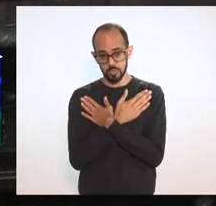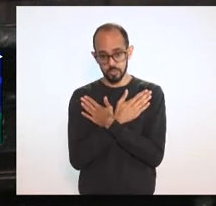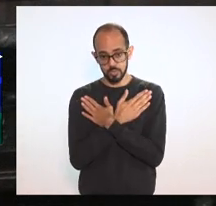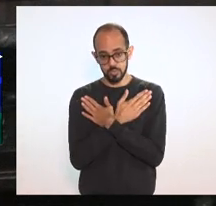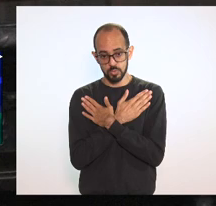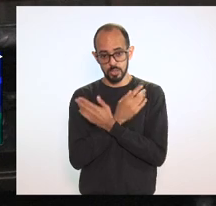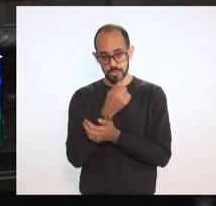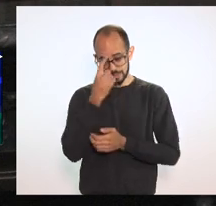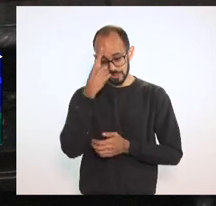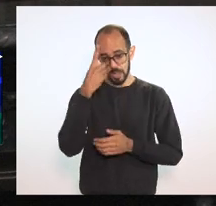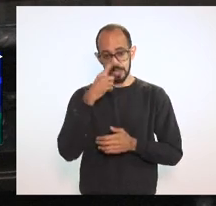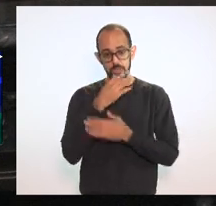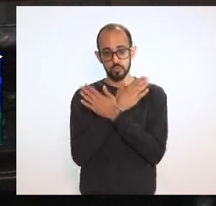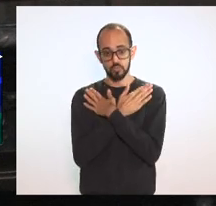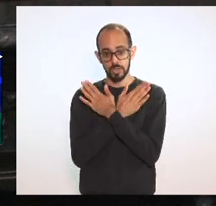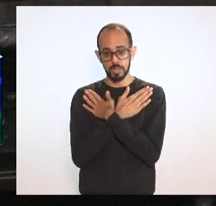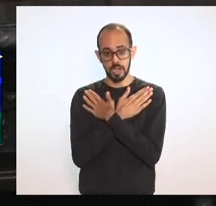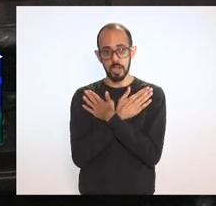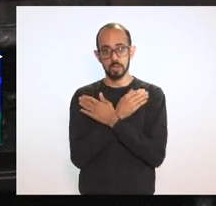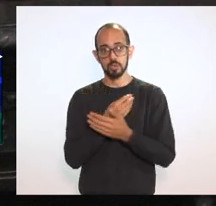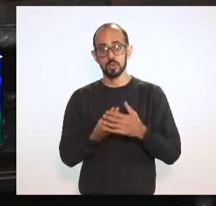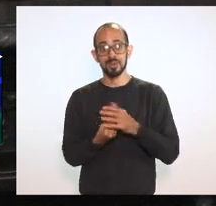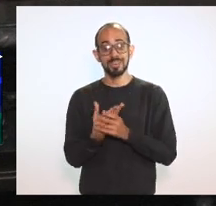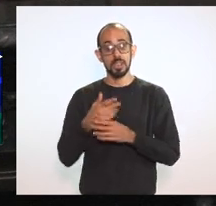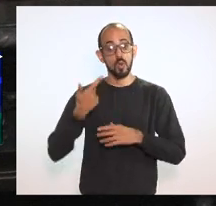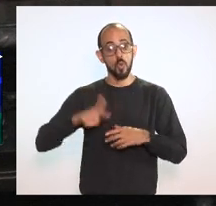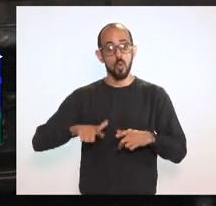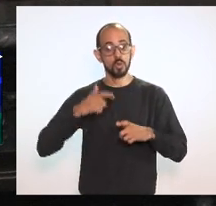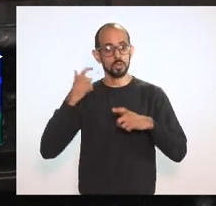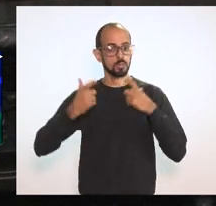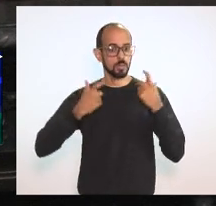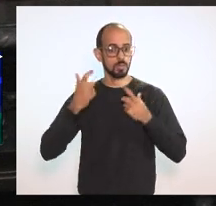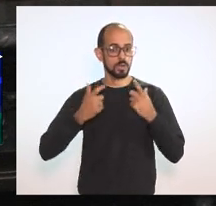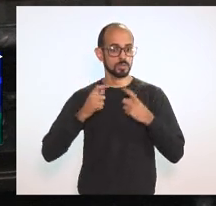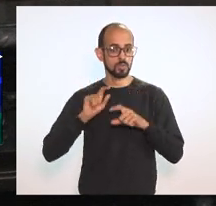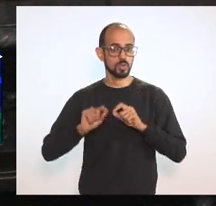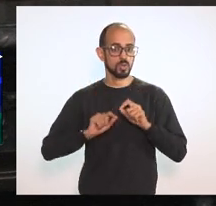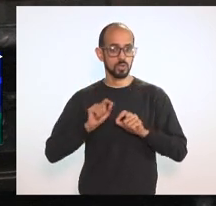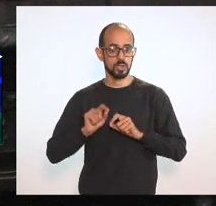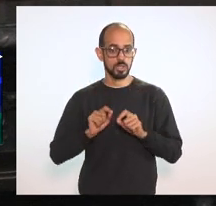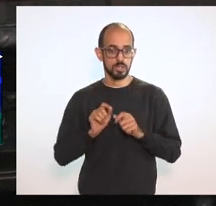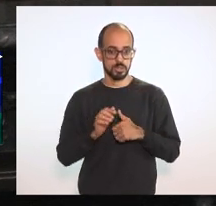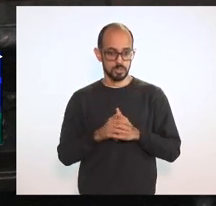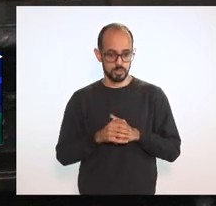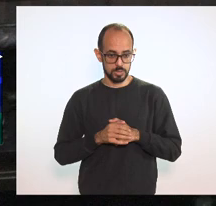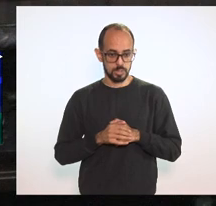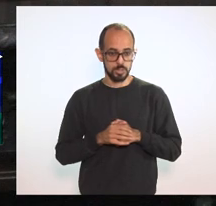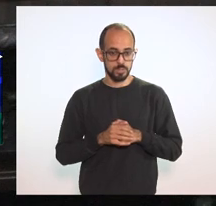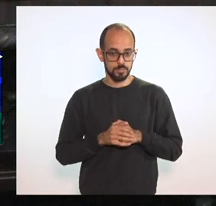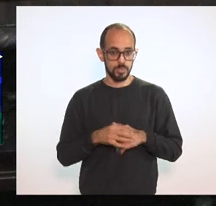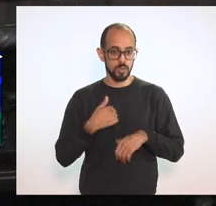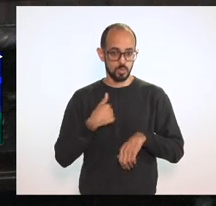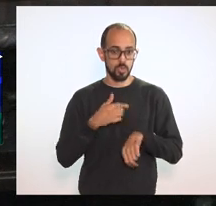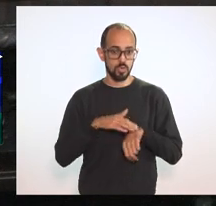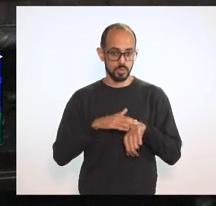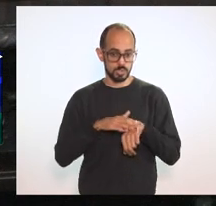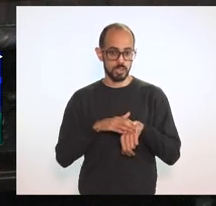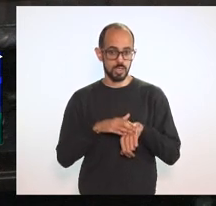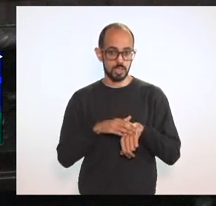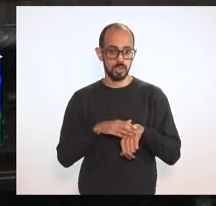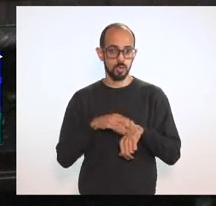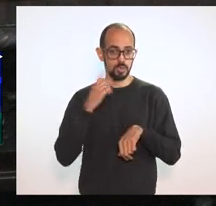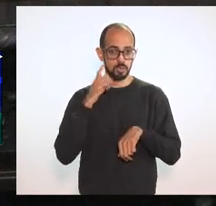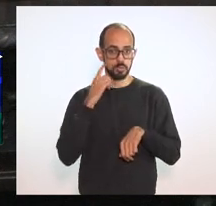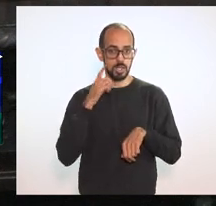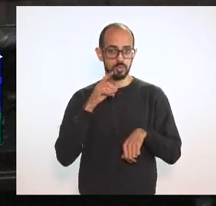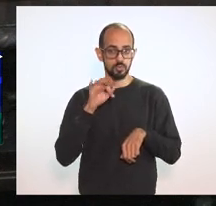Inclusive a ideia de feriado causa uma outra preocupação quando estava em Ó ficou Deputado Felipe Peixoto mais cedo causa uma outra